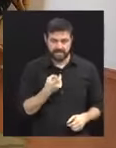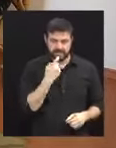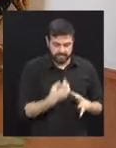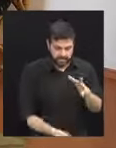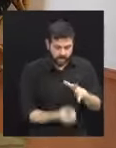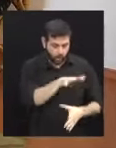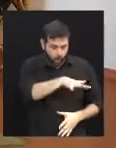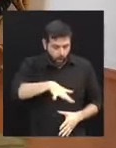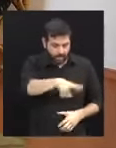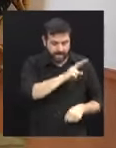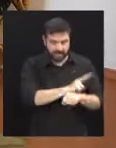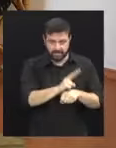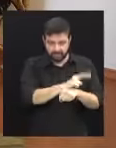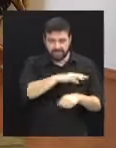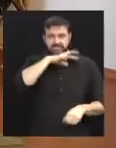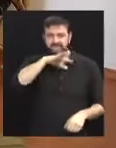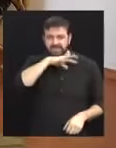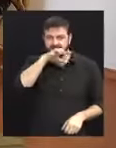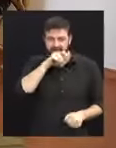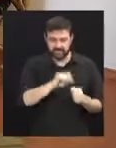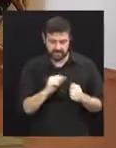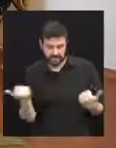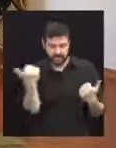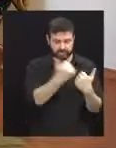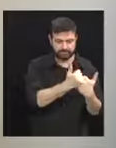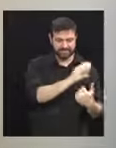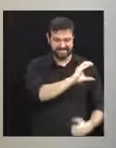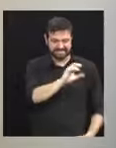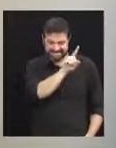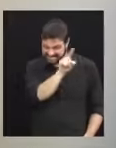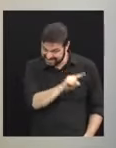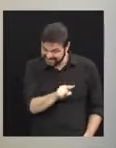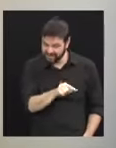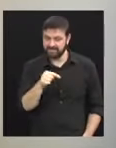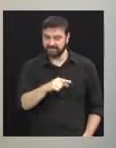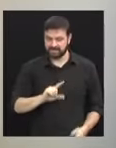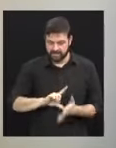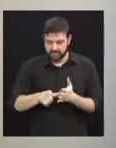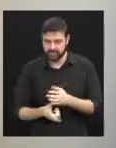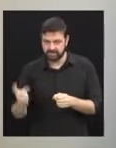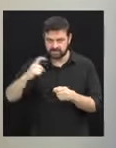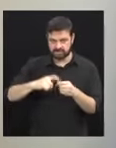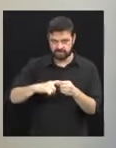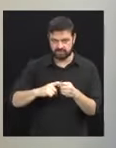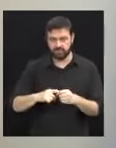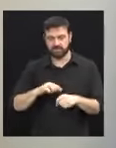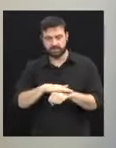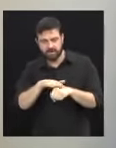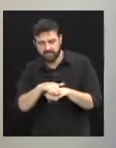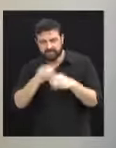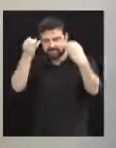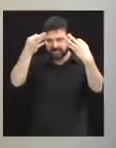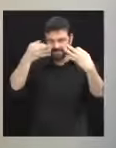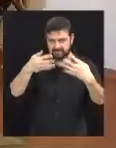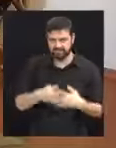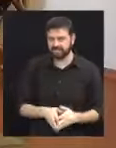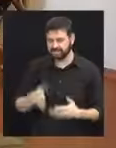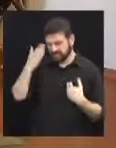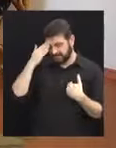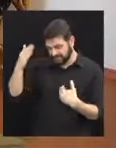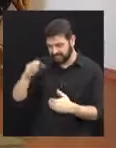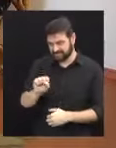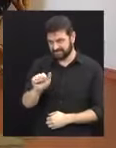um departamento de bem-estar animal, que veio substituir o CCZ, e a gente volta aí nesse segundo bloco para falar um pouquinho mais disso. Mas, Sara, queria